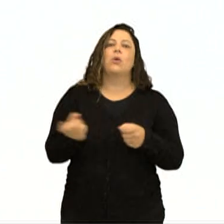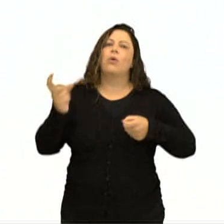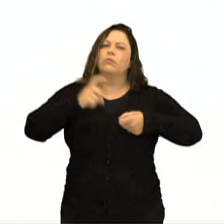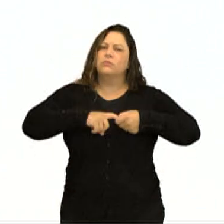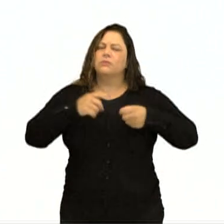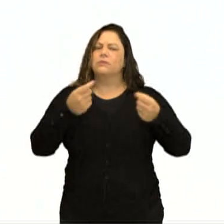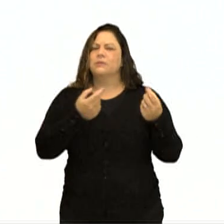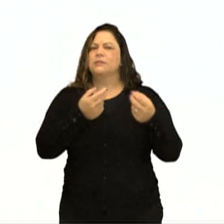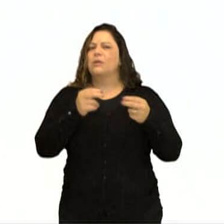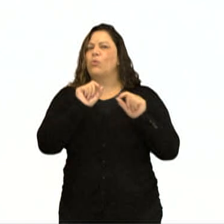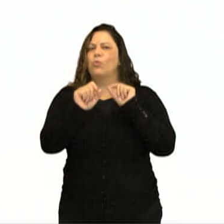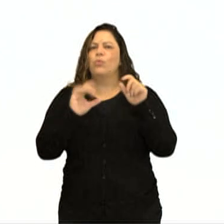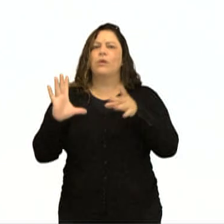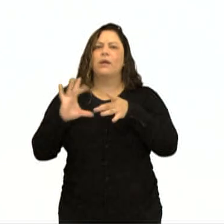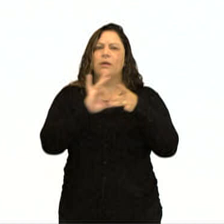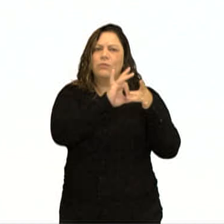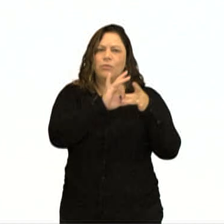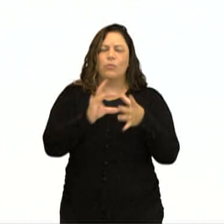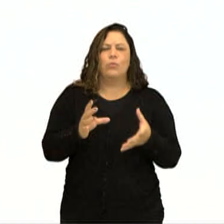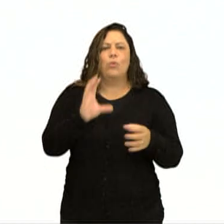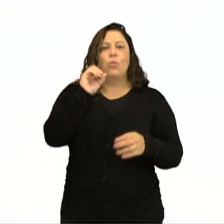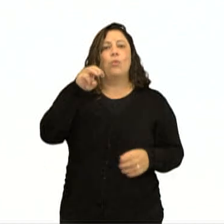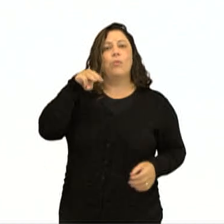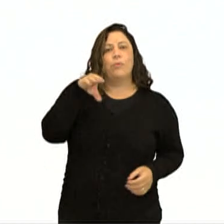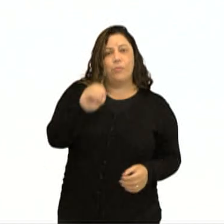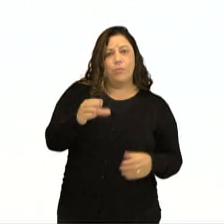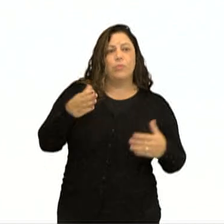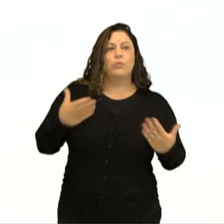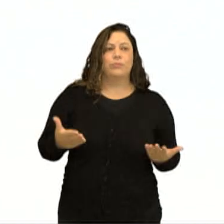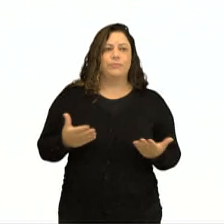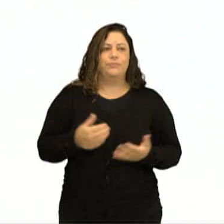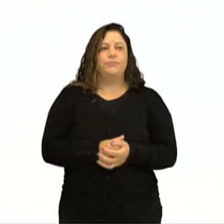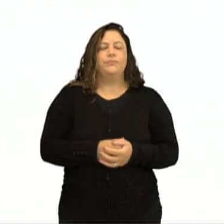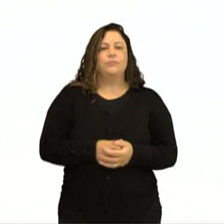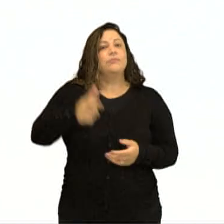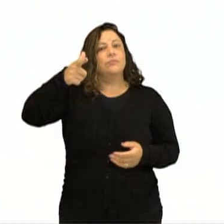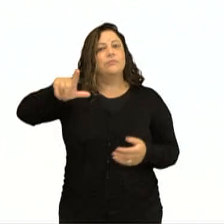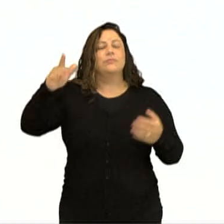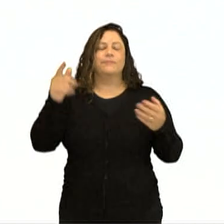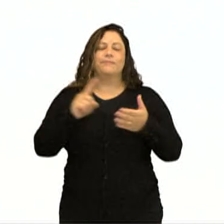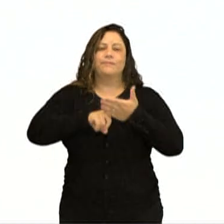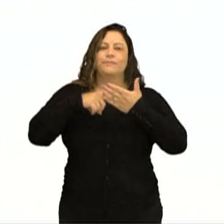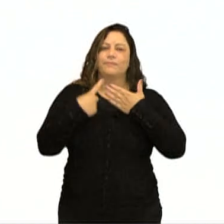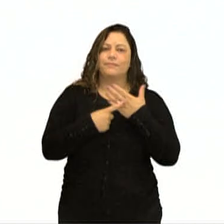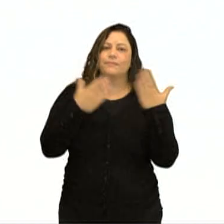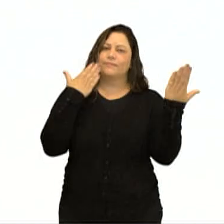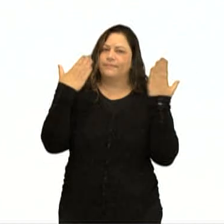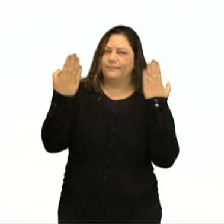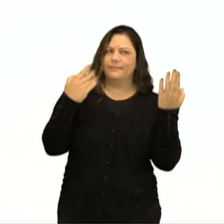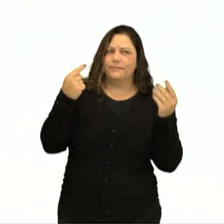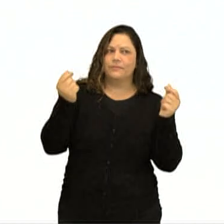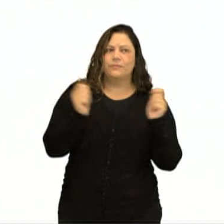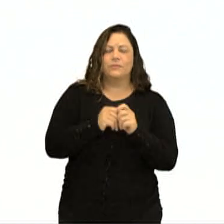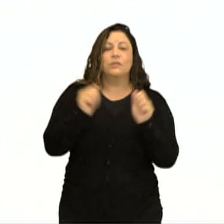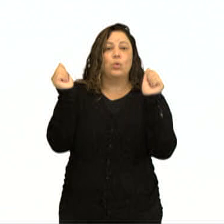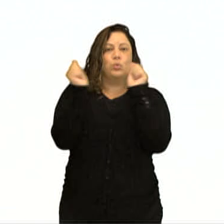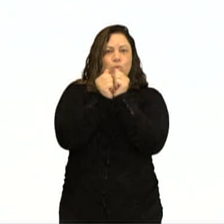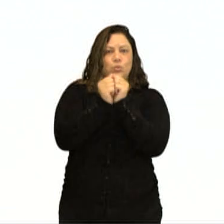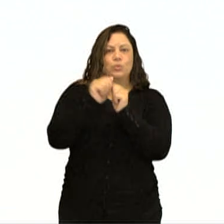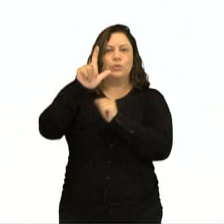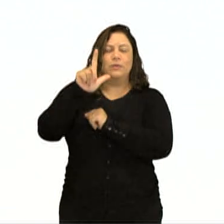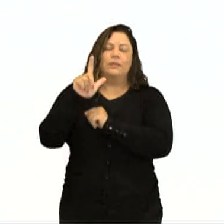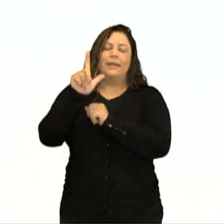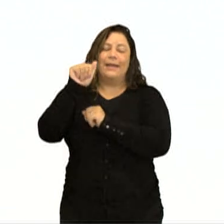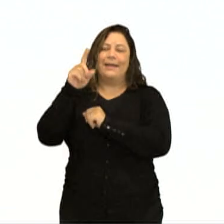o conectivo como, que indica o quê? Uma outra figura de linguagem. Então, lado a lado, como páginas